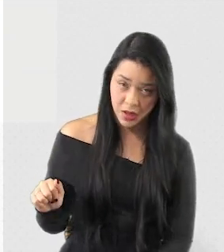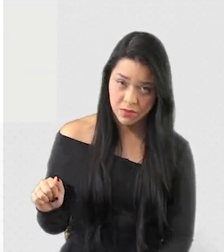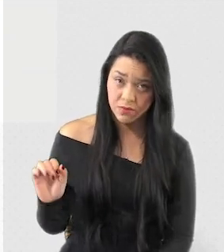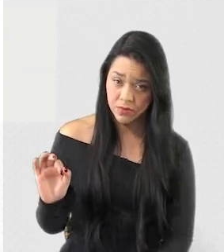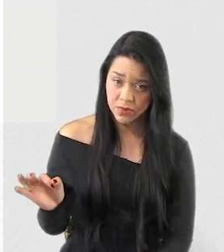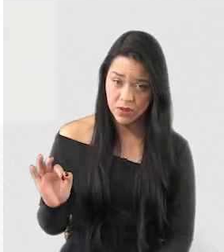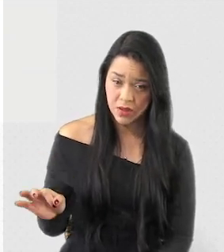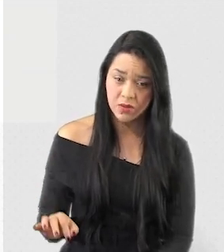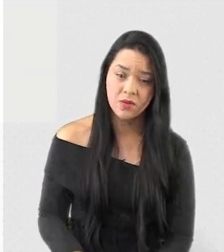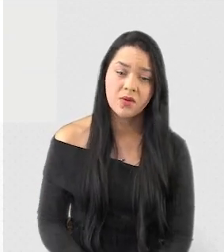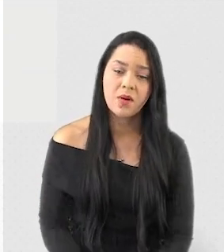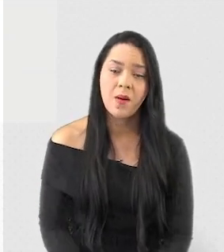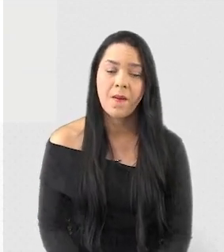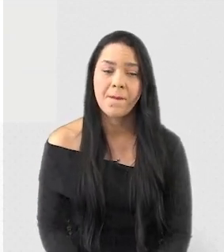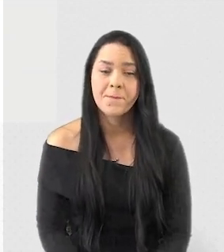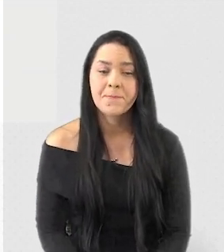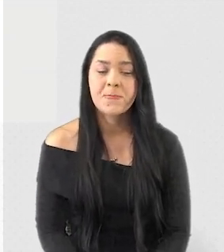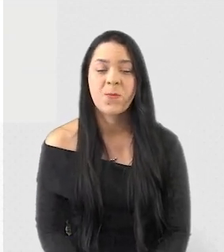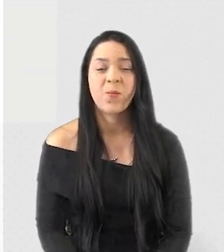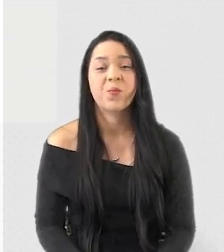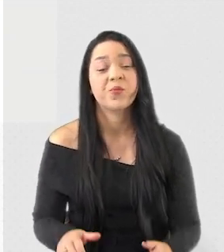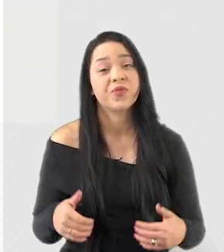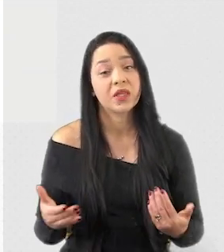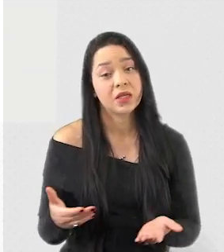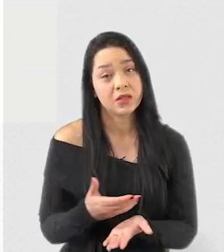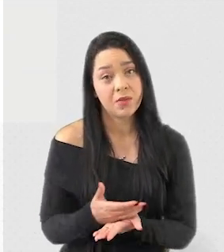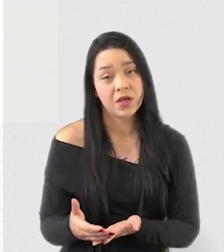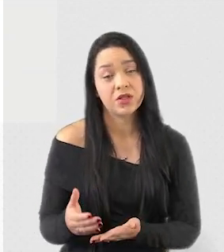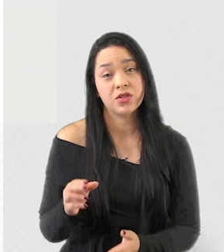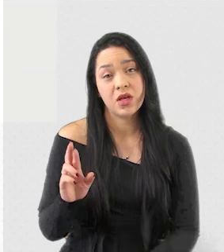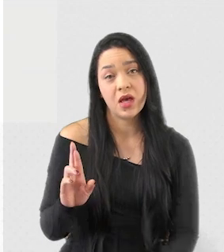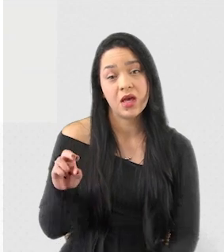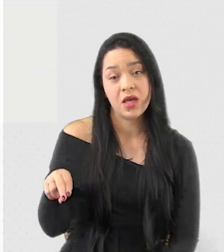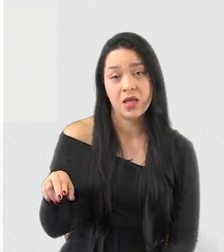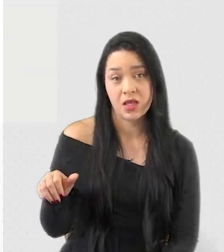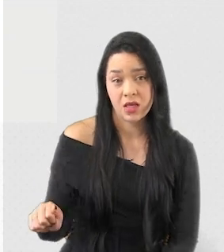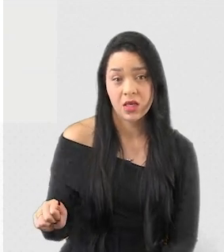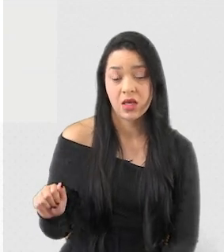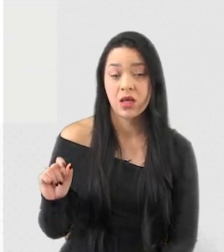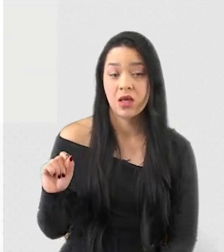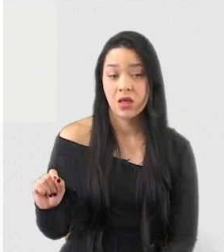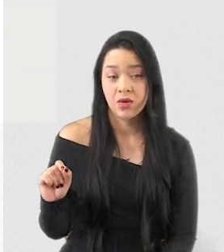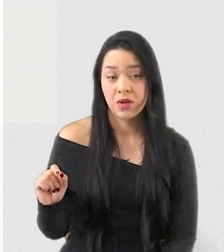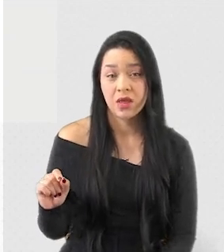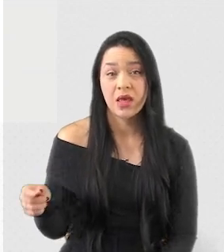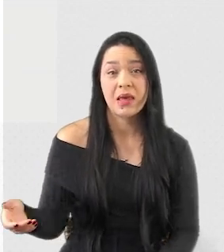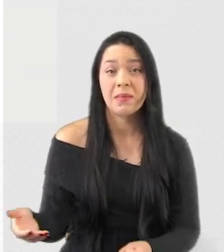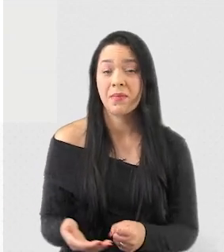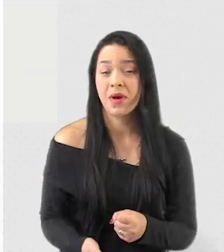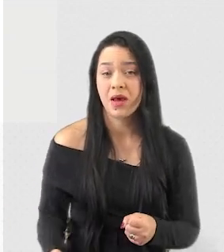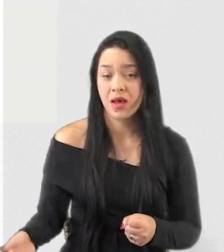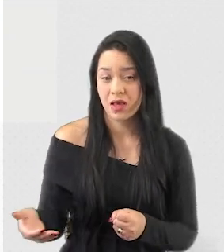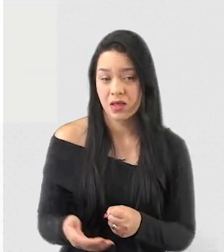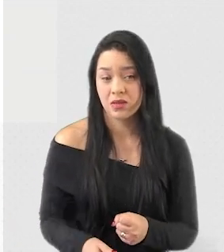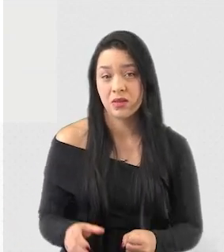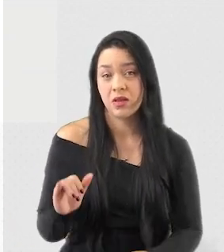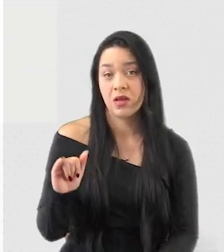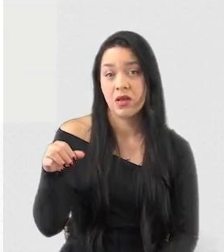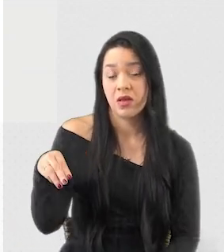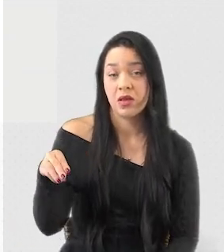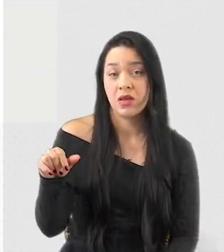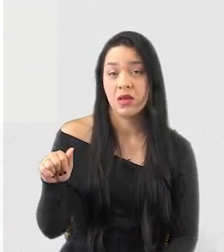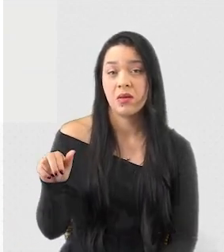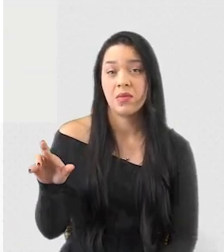bom? E aí, pessoal, inicialmente esse RNA mensageiro, ele é primitivo, tá? Ele é imaturo. Por